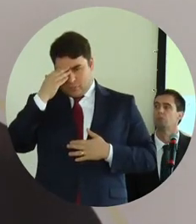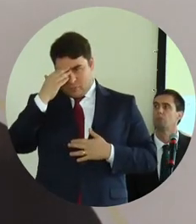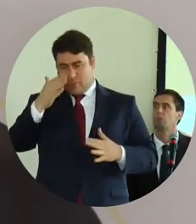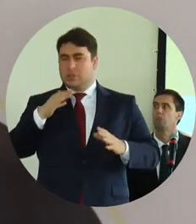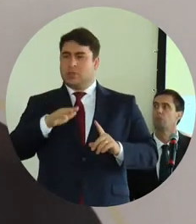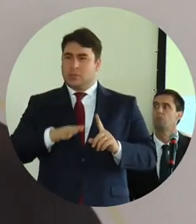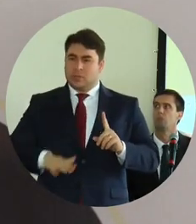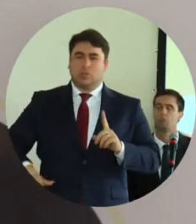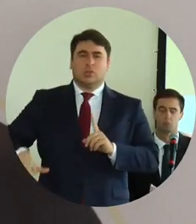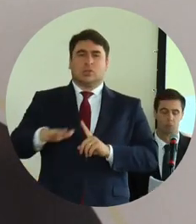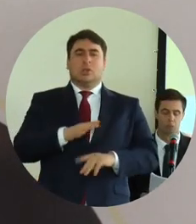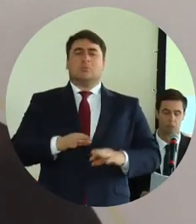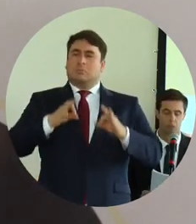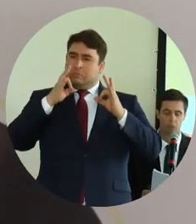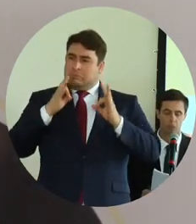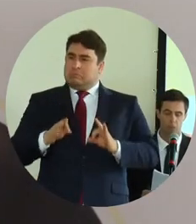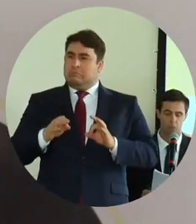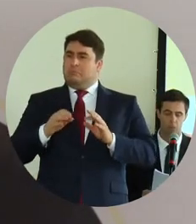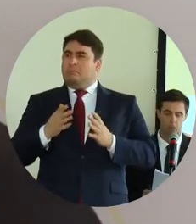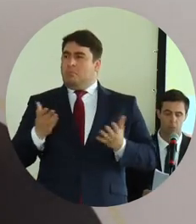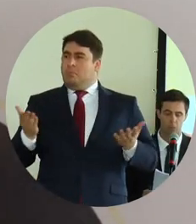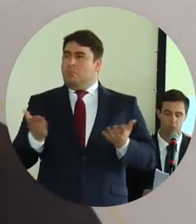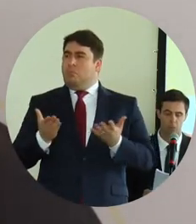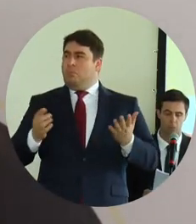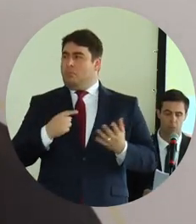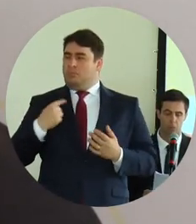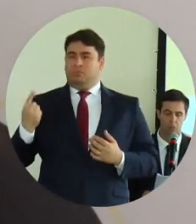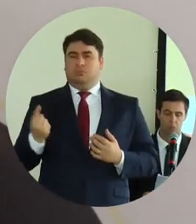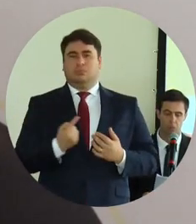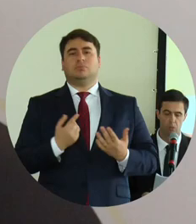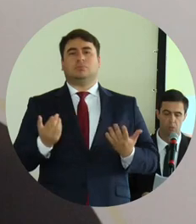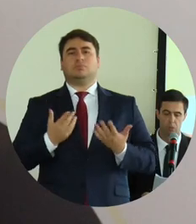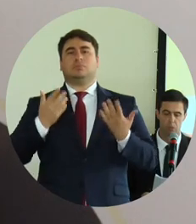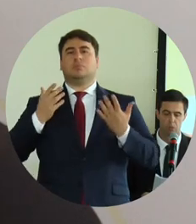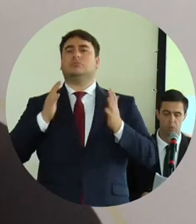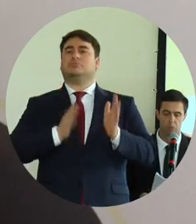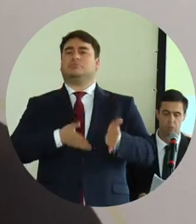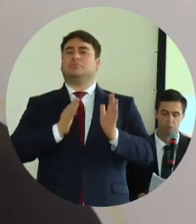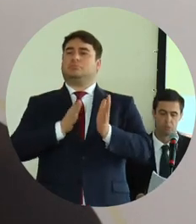uma sociedade mais justa, por vocês estarem conosco nessa grande